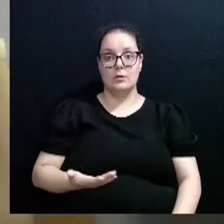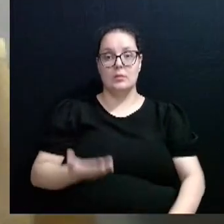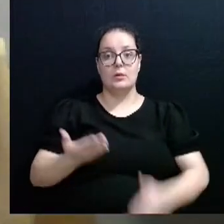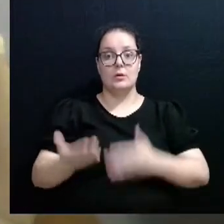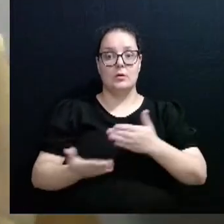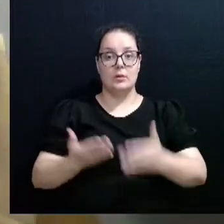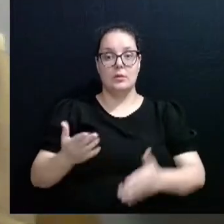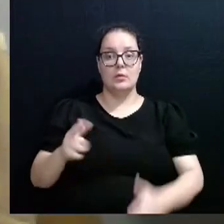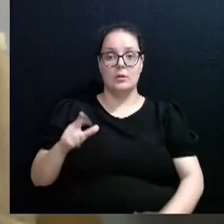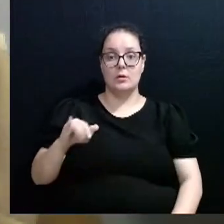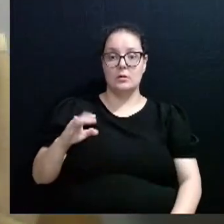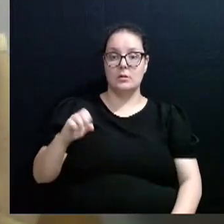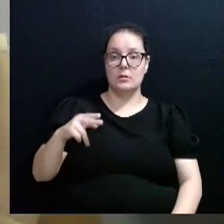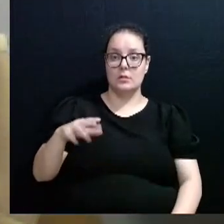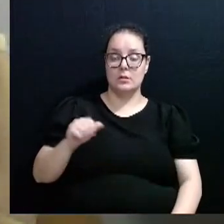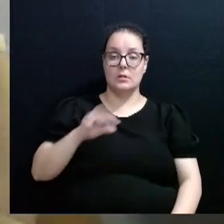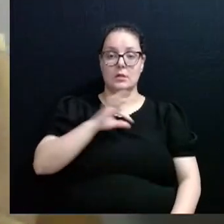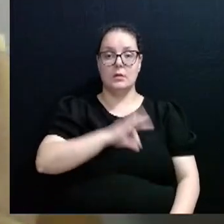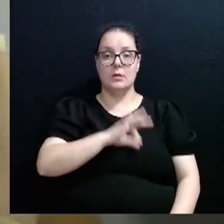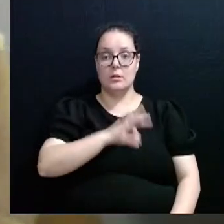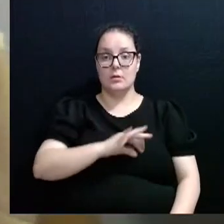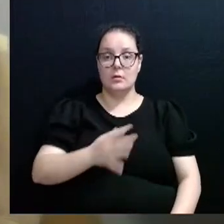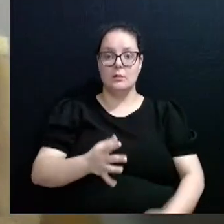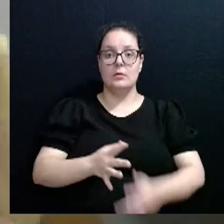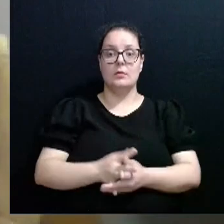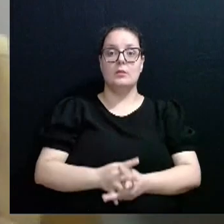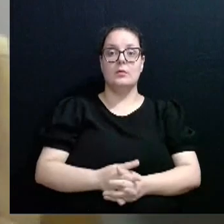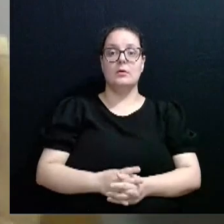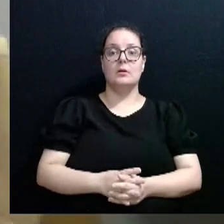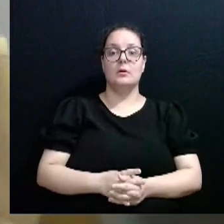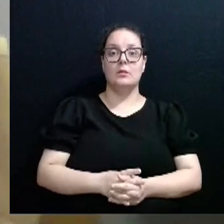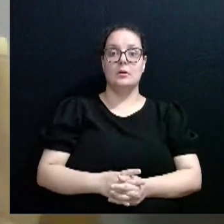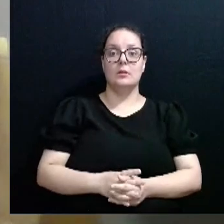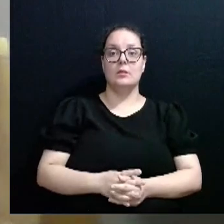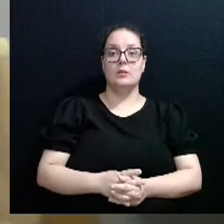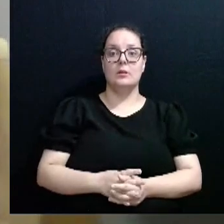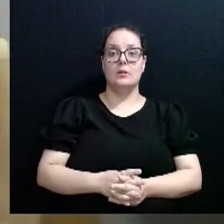remunerada, tá? Sem desconto posterior.